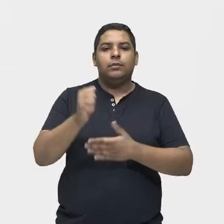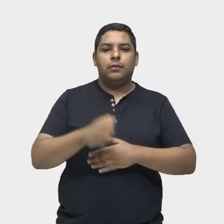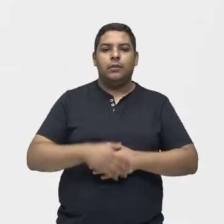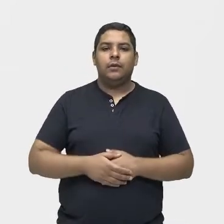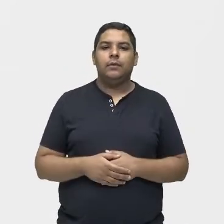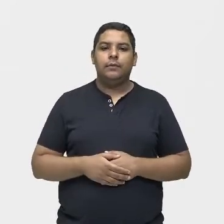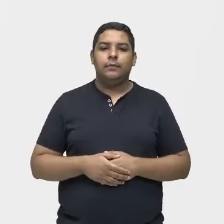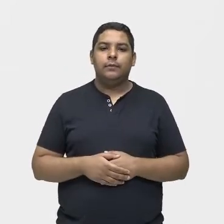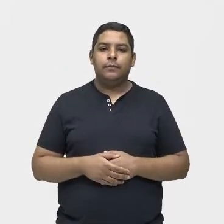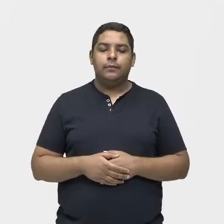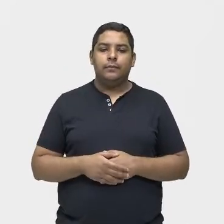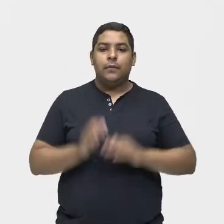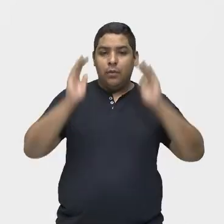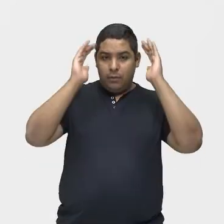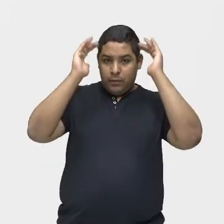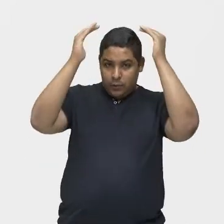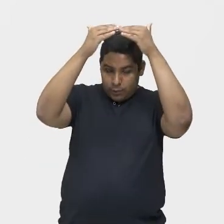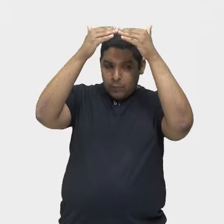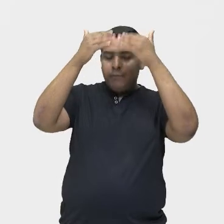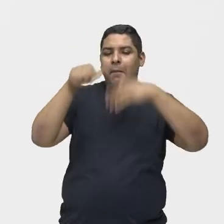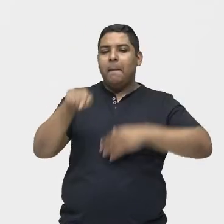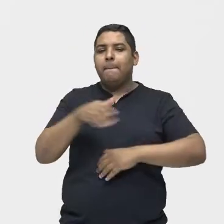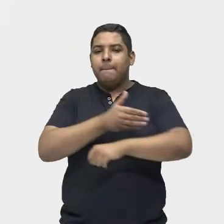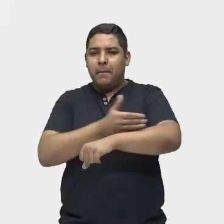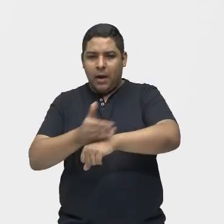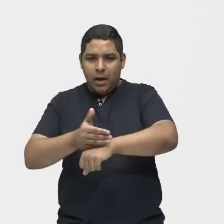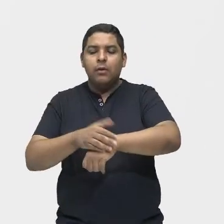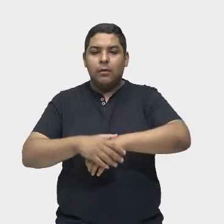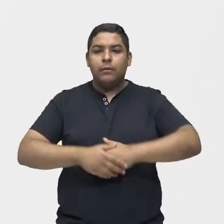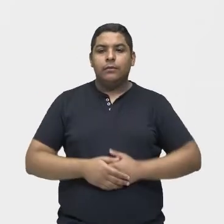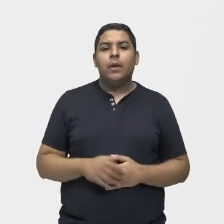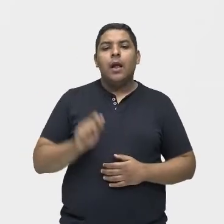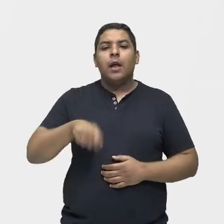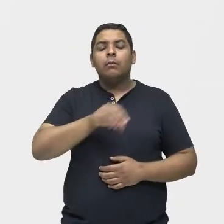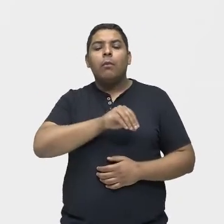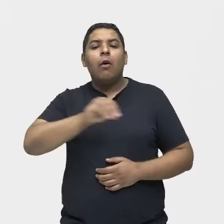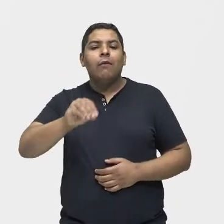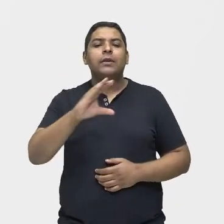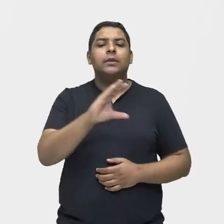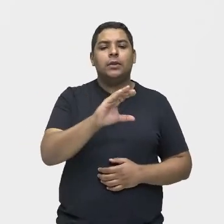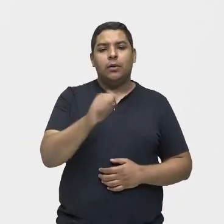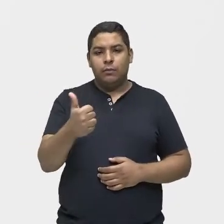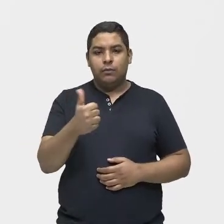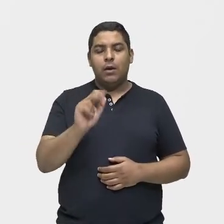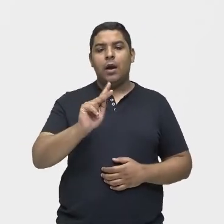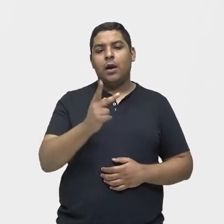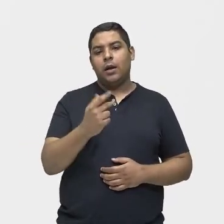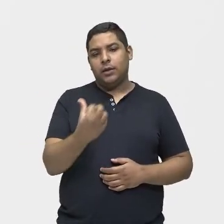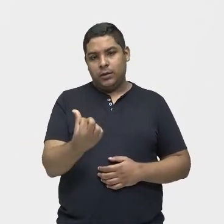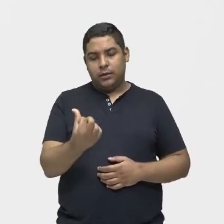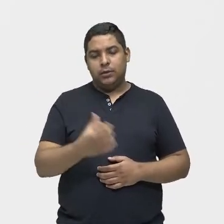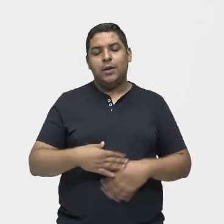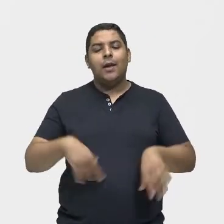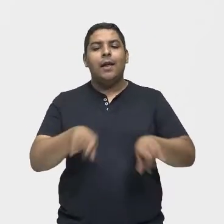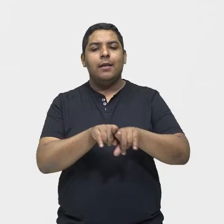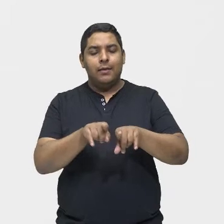sai da posição 1 para D4. E quando o peão controla as casas centrais,